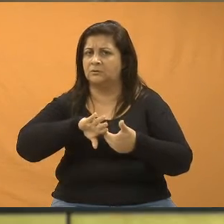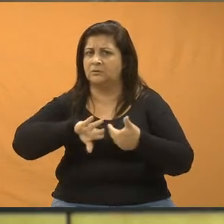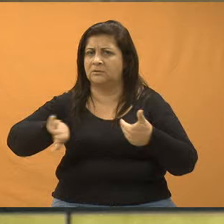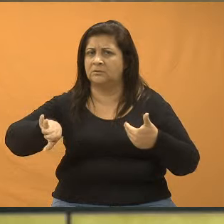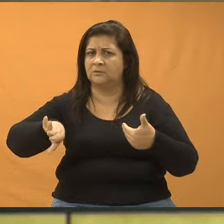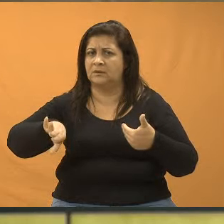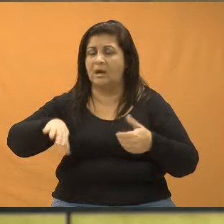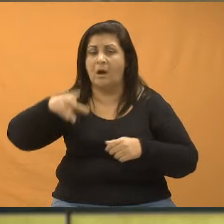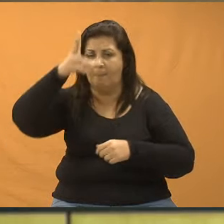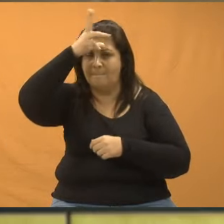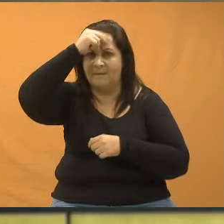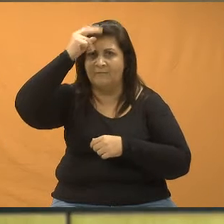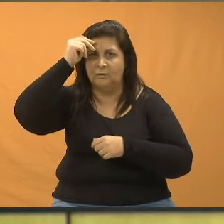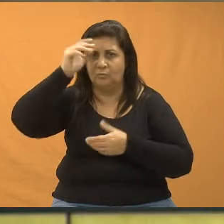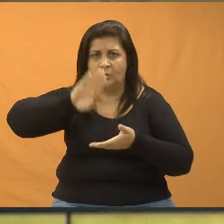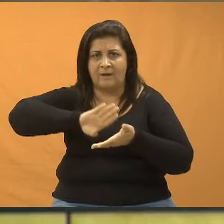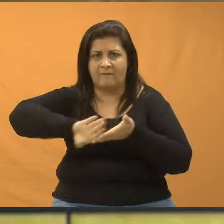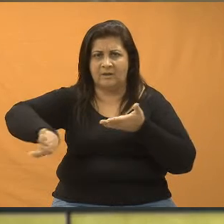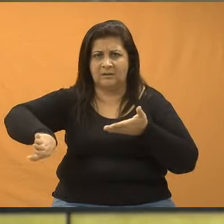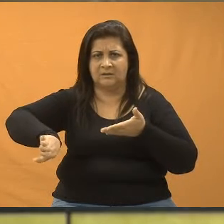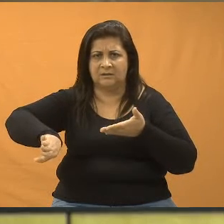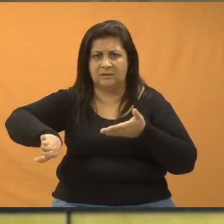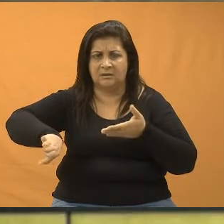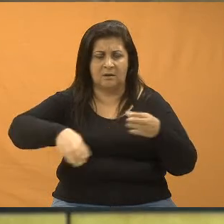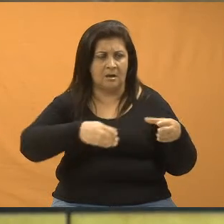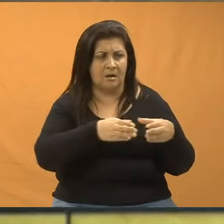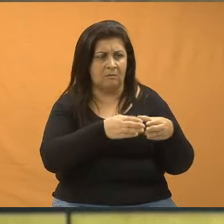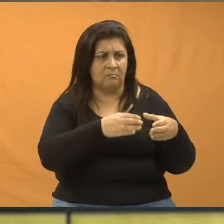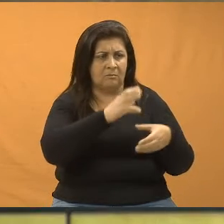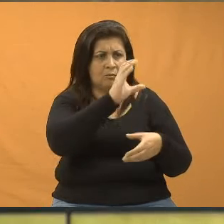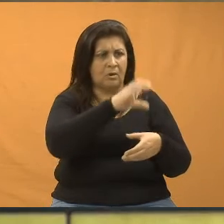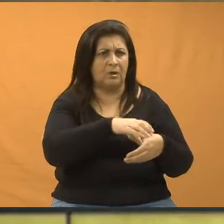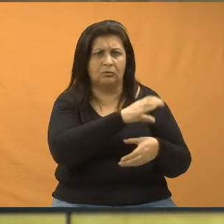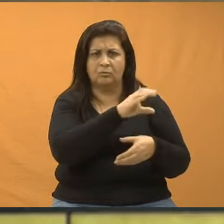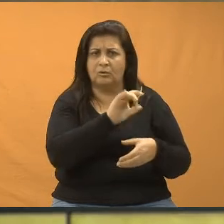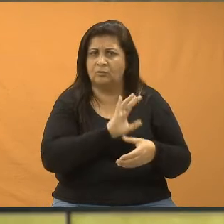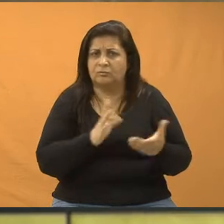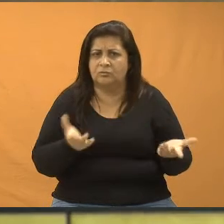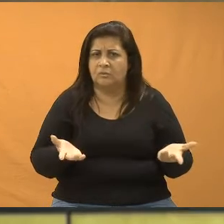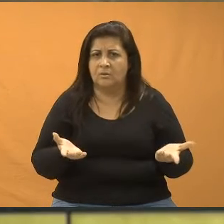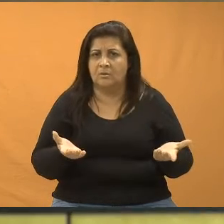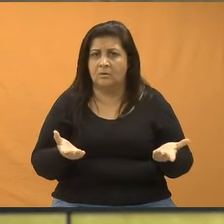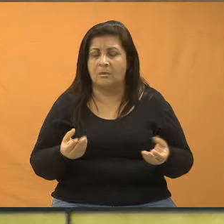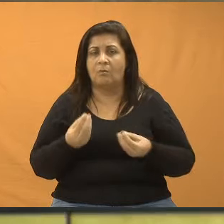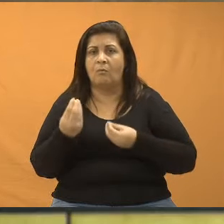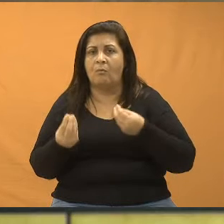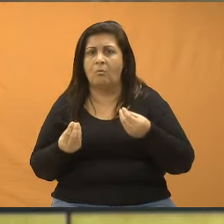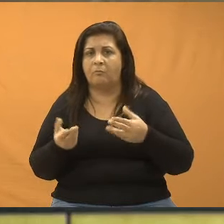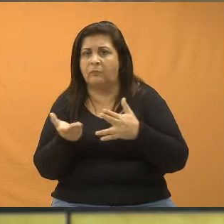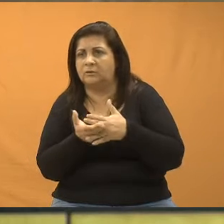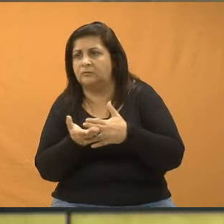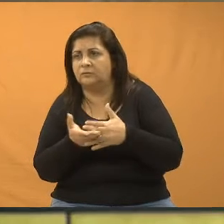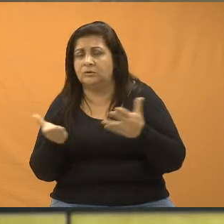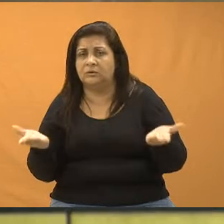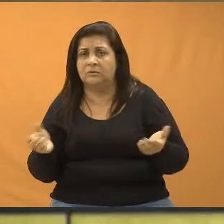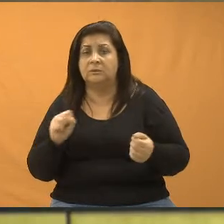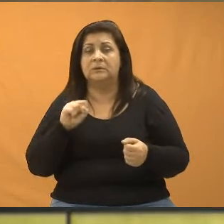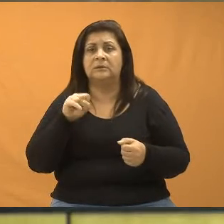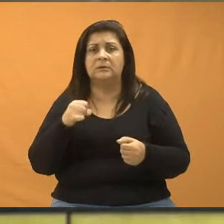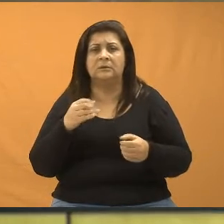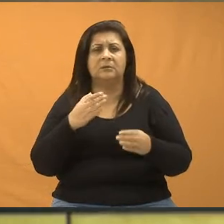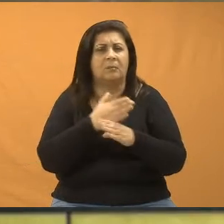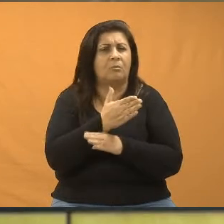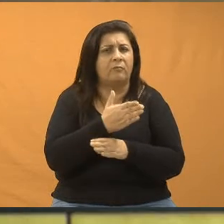da Santa Casa? Qual é que é a participação do município, né? Vamos ter aí, se caso for aprovada a intervenção,